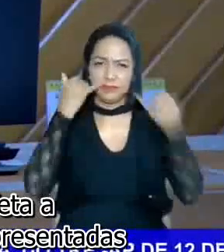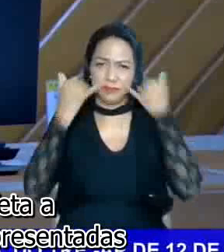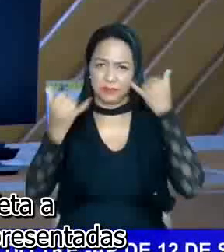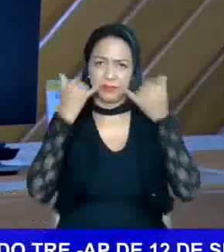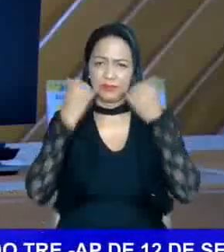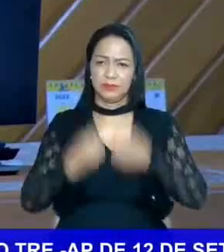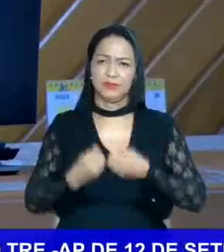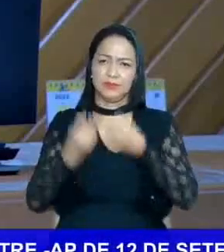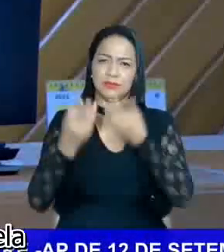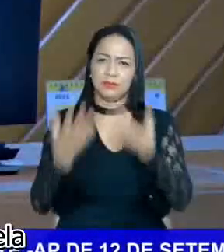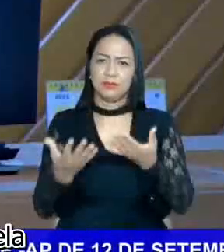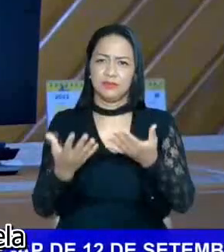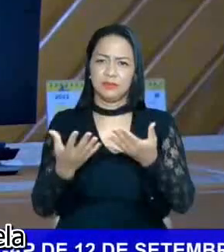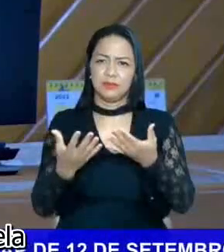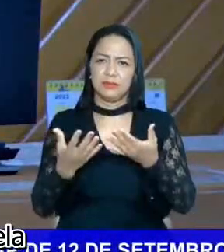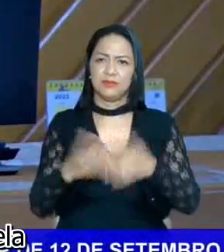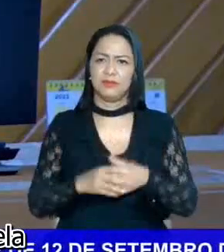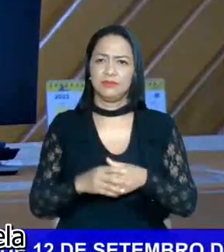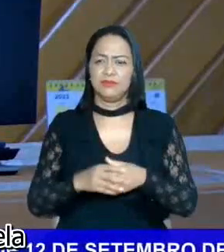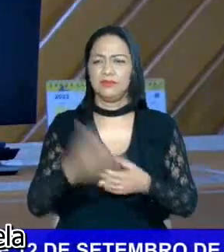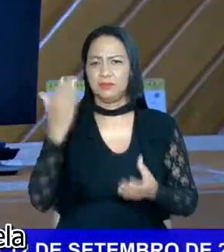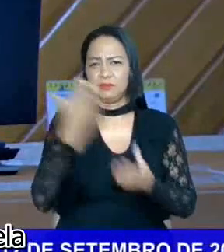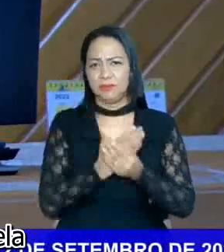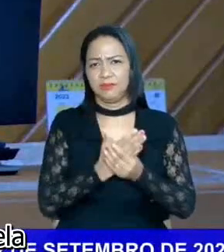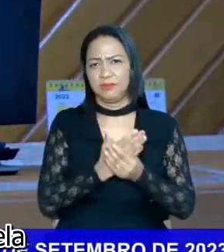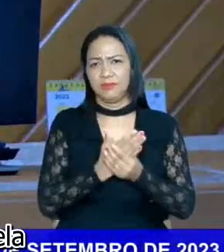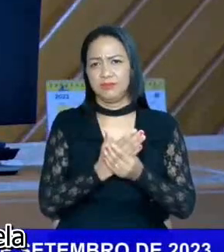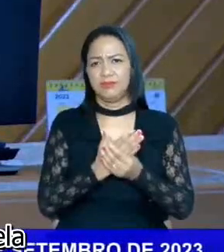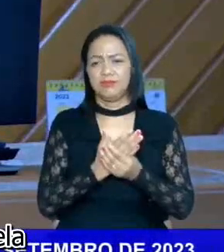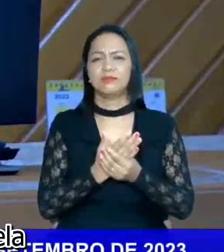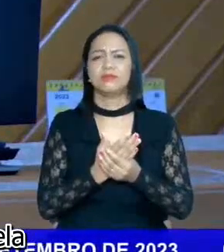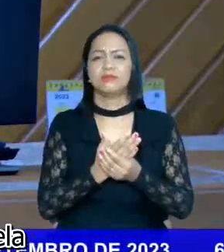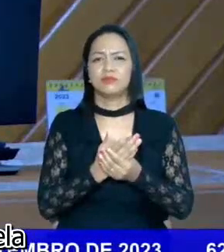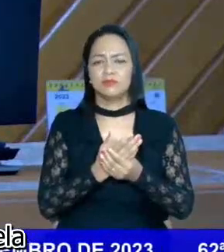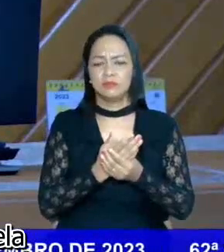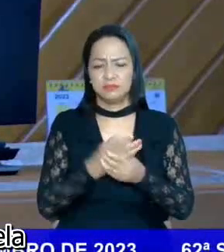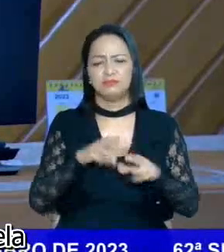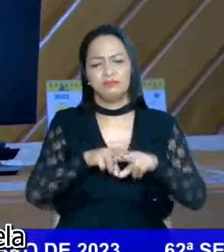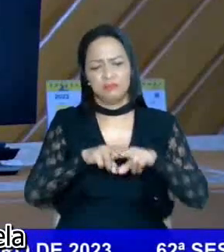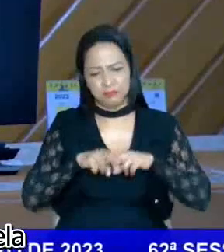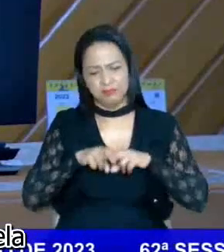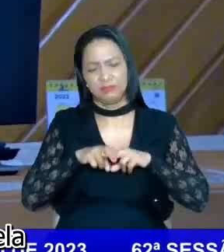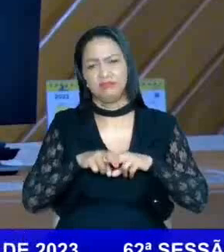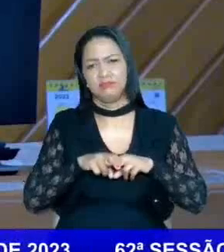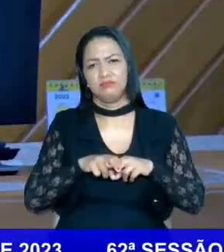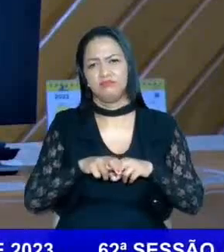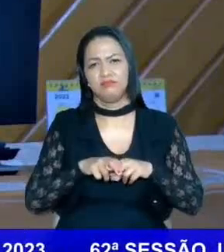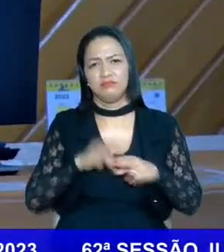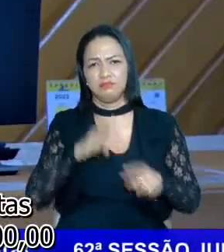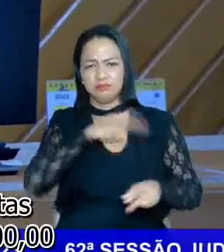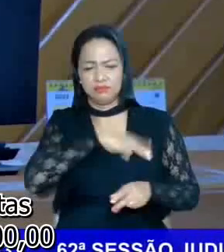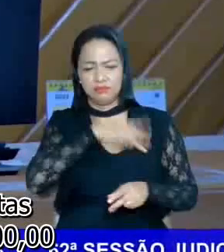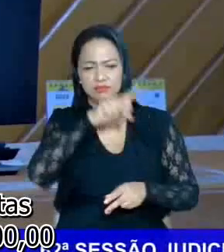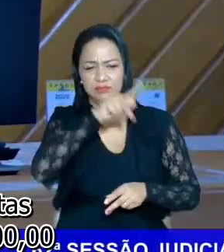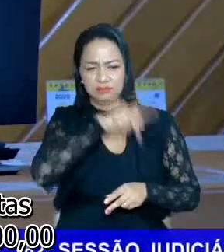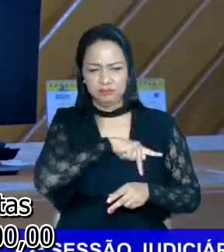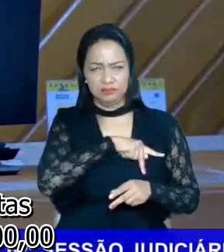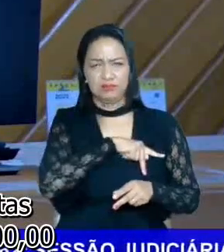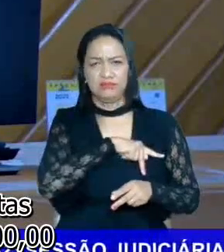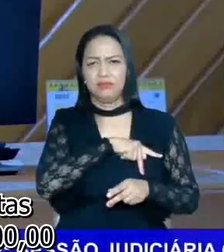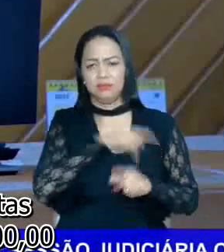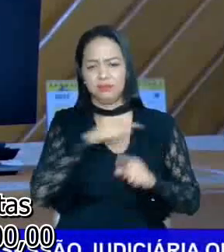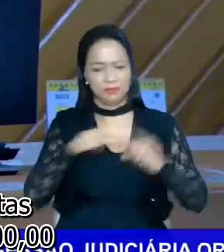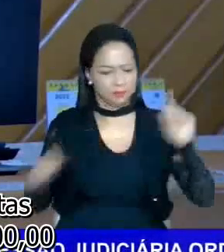foram apresentadas nos autos. Então, por tal razão, o MPE opina pela desaprovação da